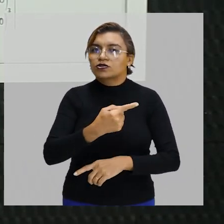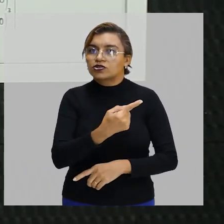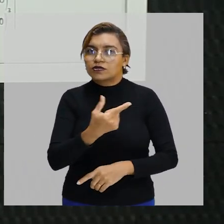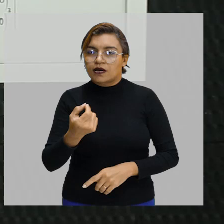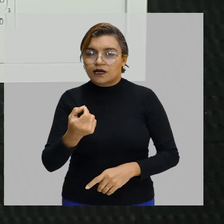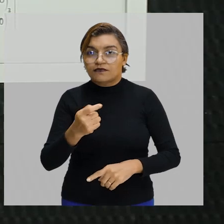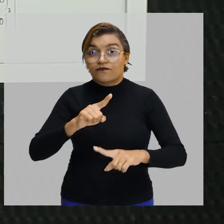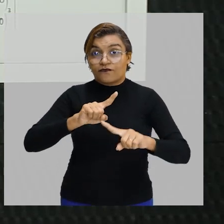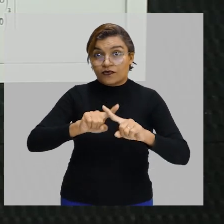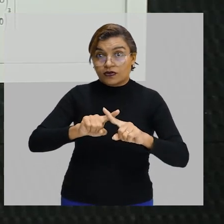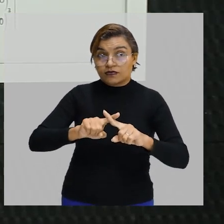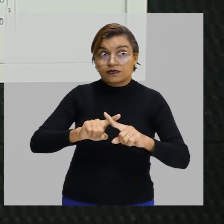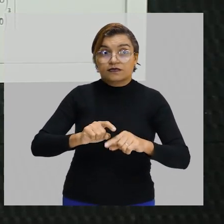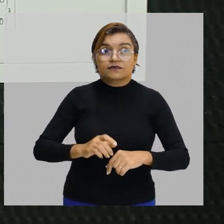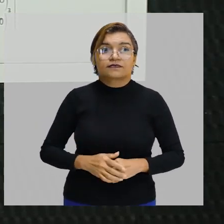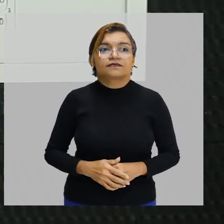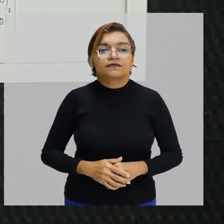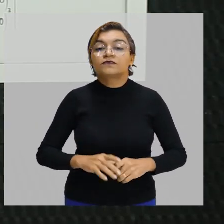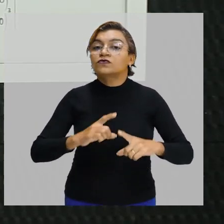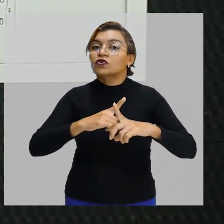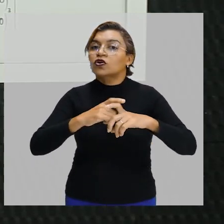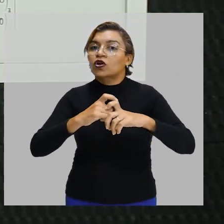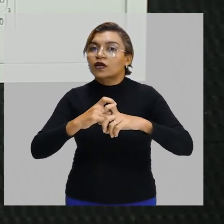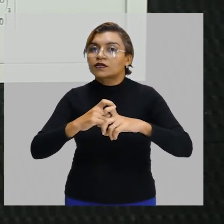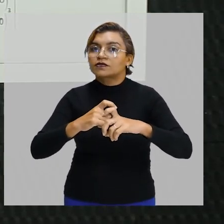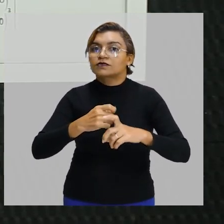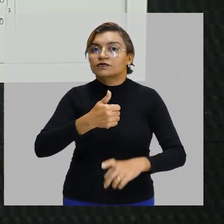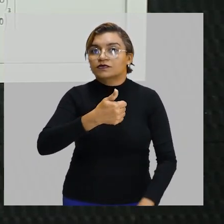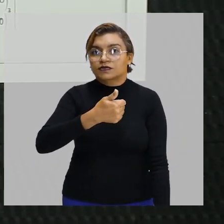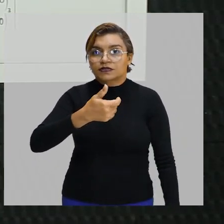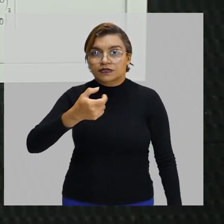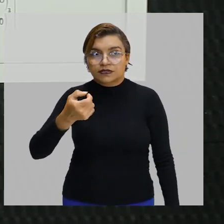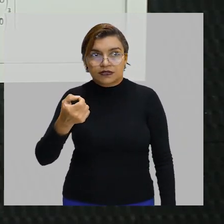vezes o logaritmo de 100